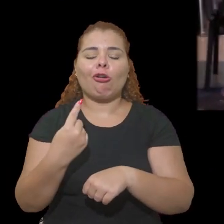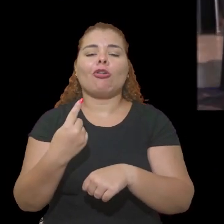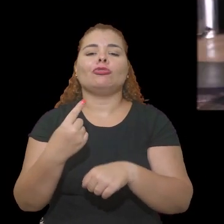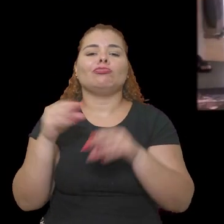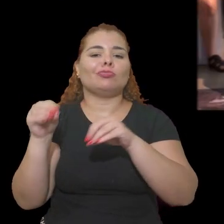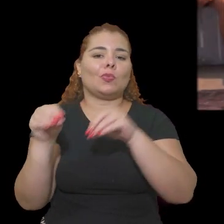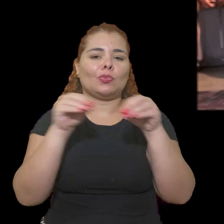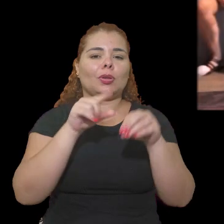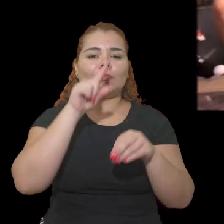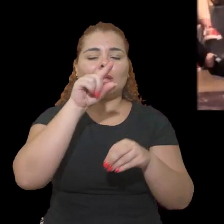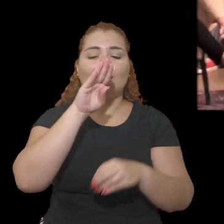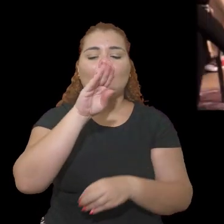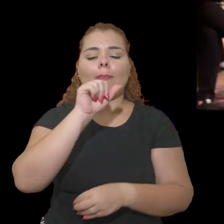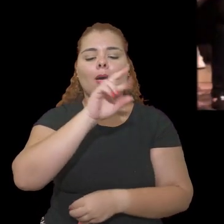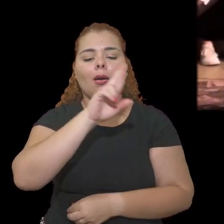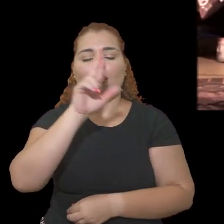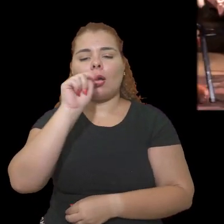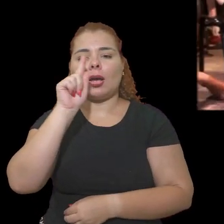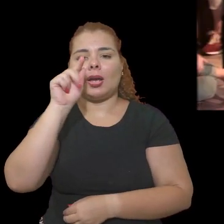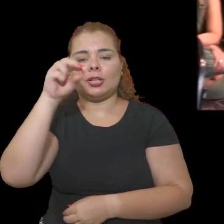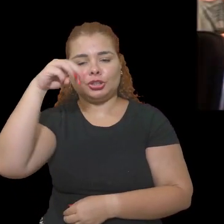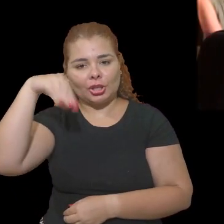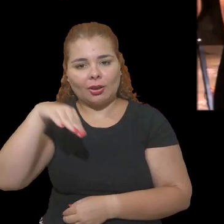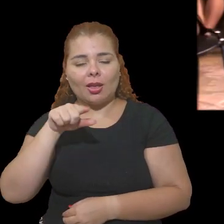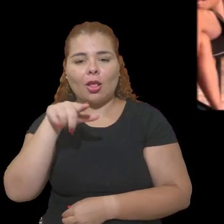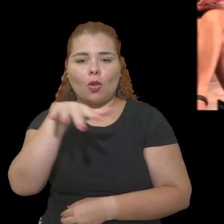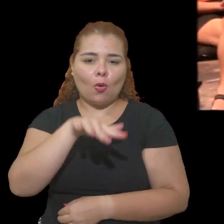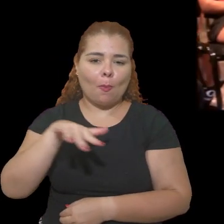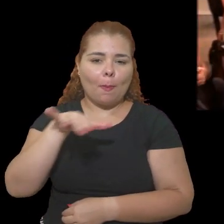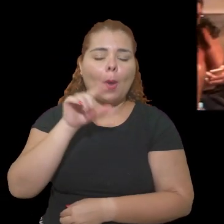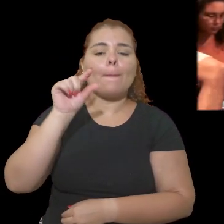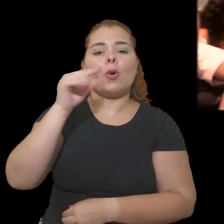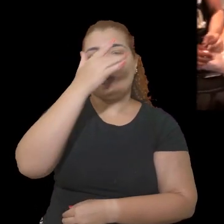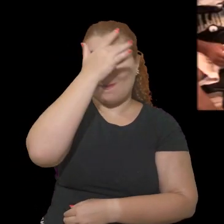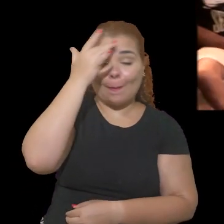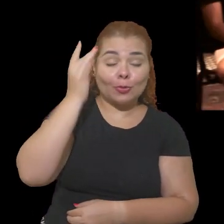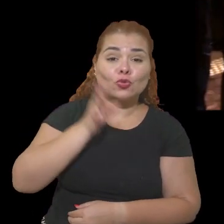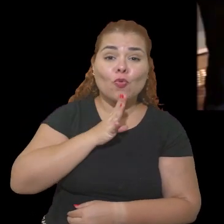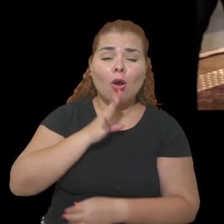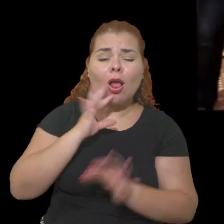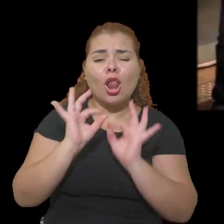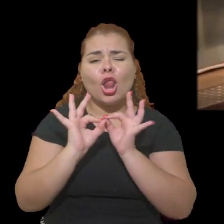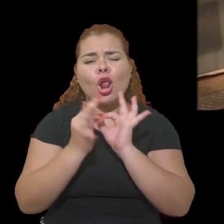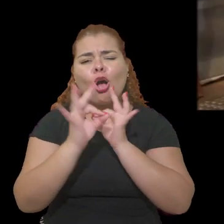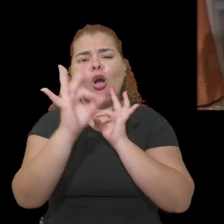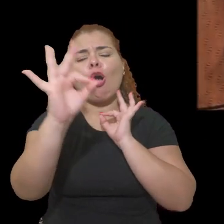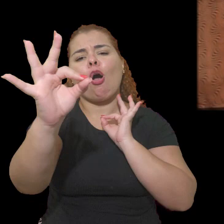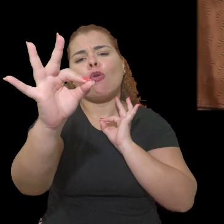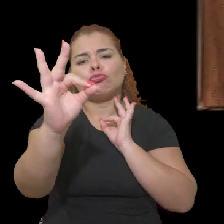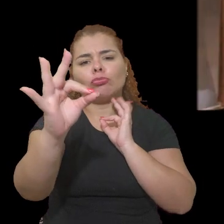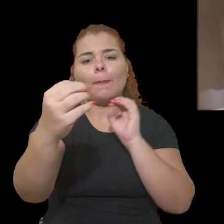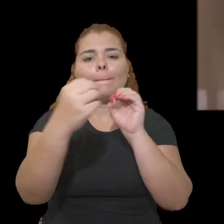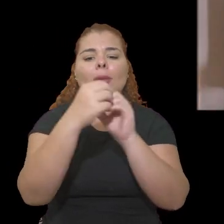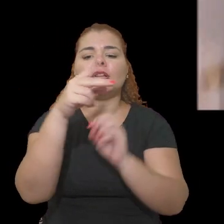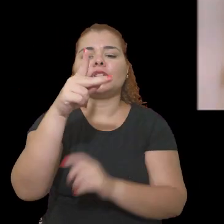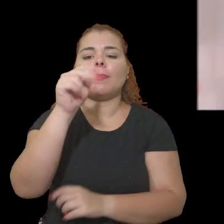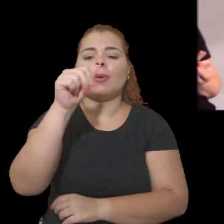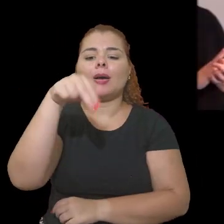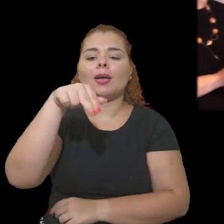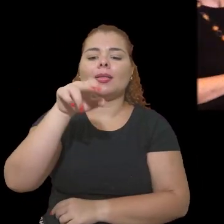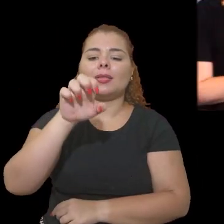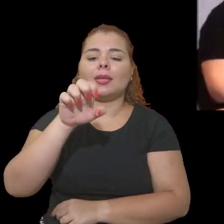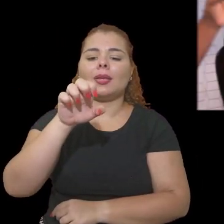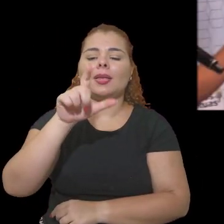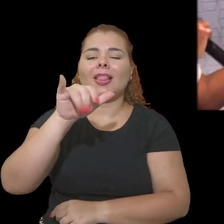espacinho para morar lá na Barragem. E a Barragem é um lugar que acho que pouca gente aqui conhece, mas é o fundão de Parelheiros, assim. Então,